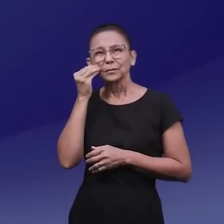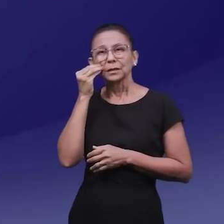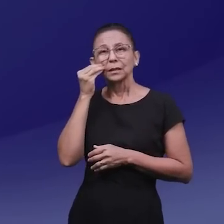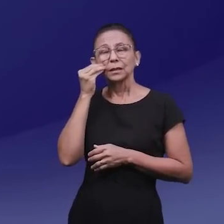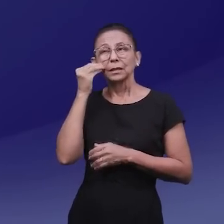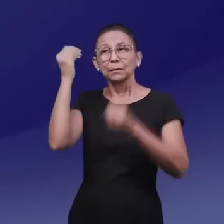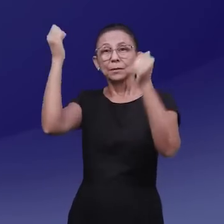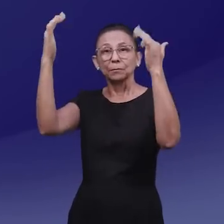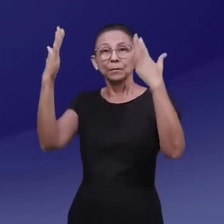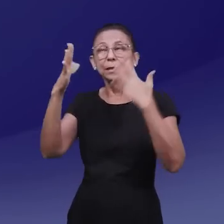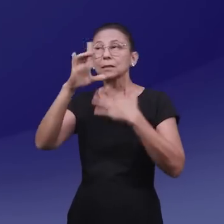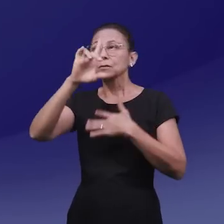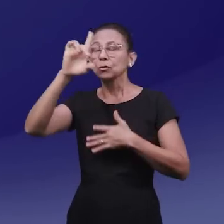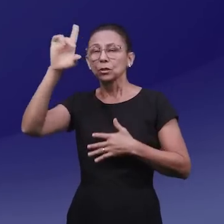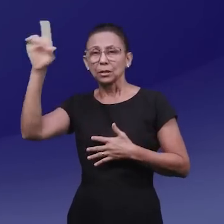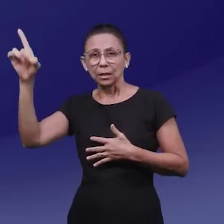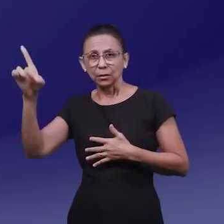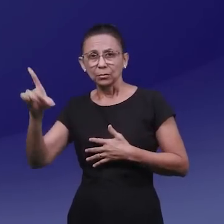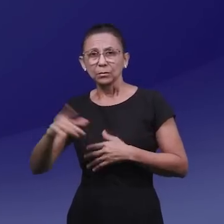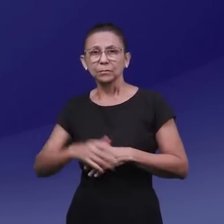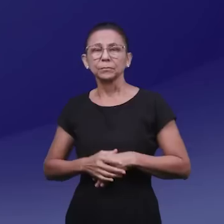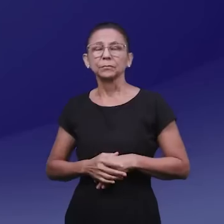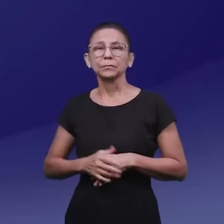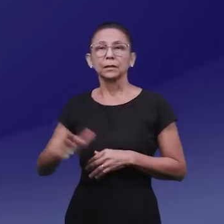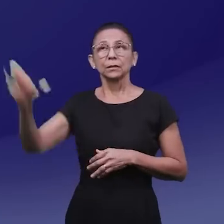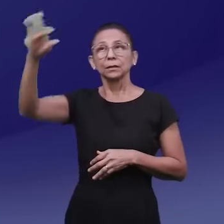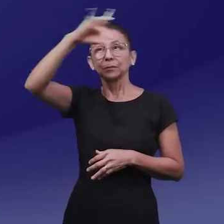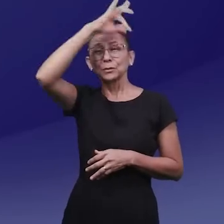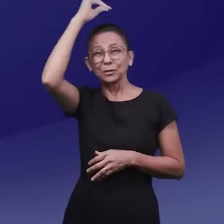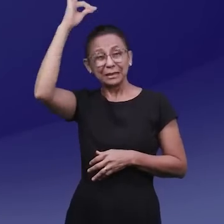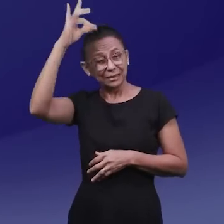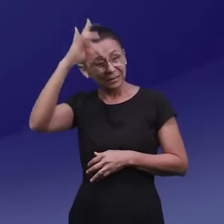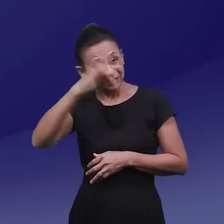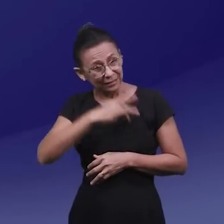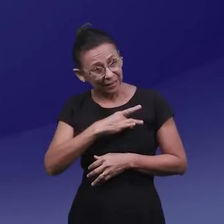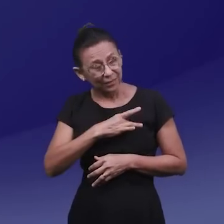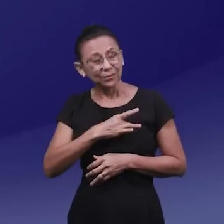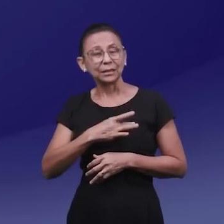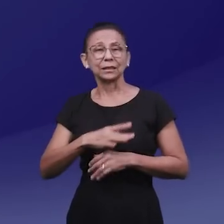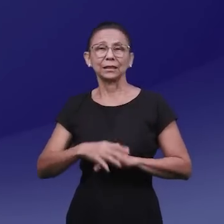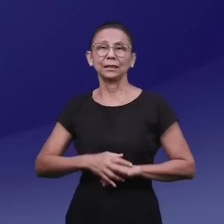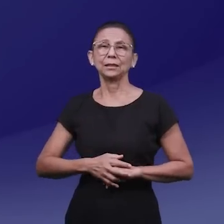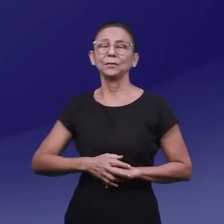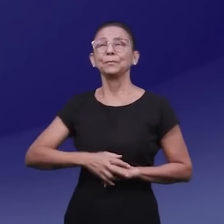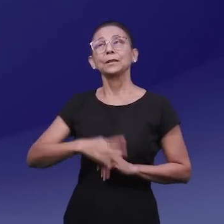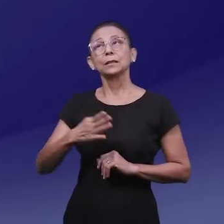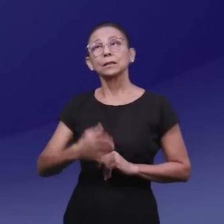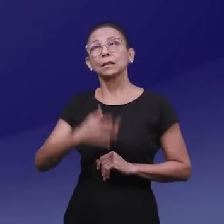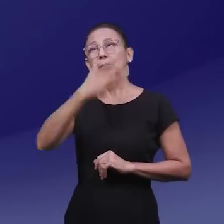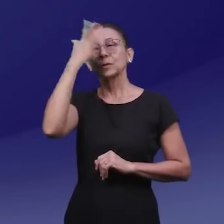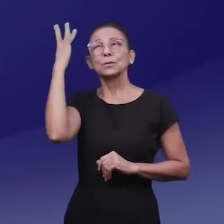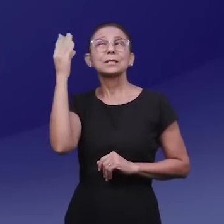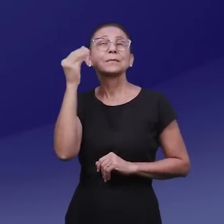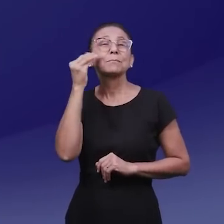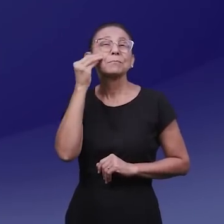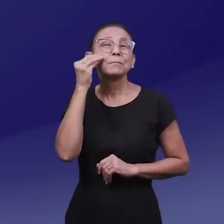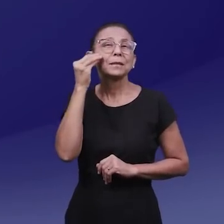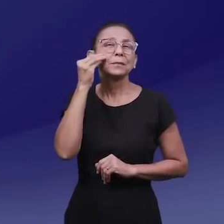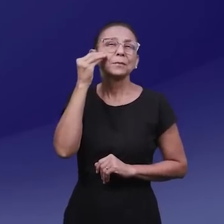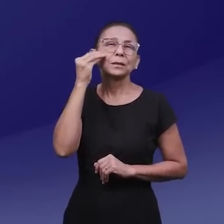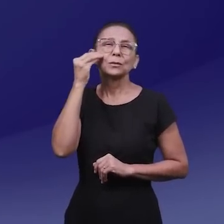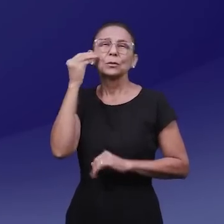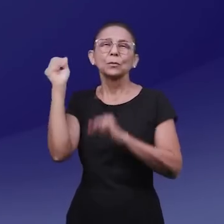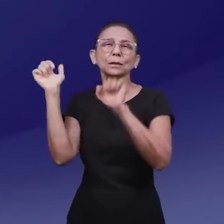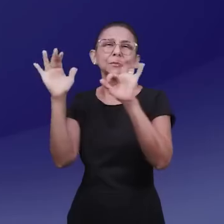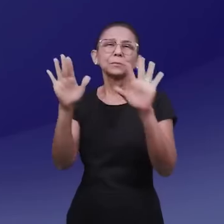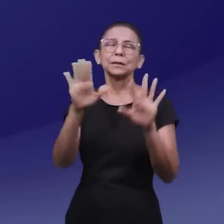deu a ele dons espirituais, ele agora ele participa dessa bênção gloriosa. Outra